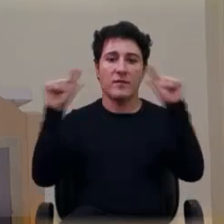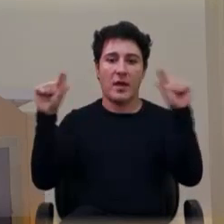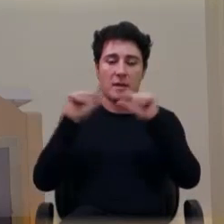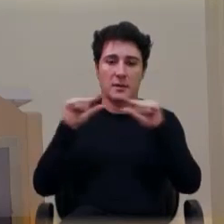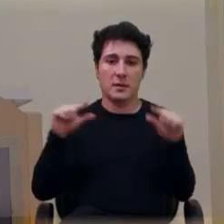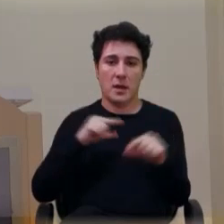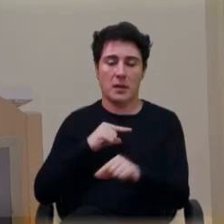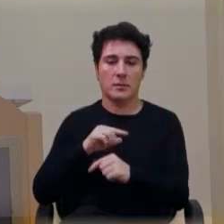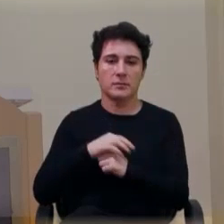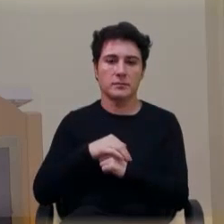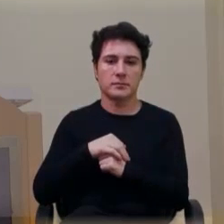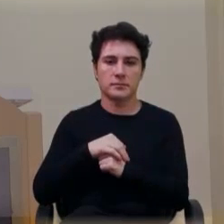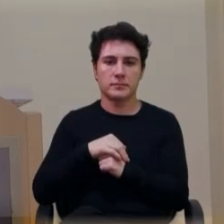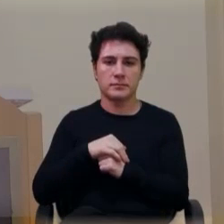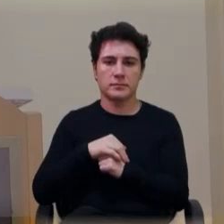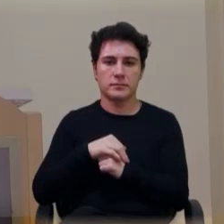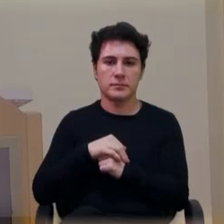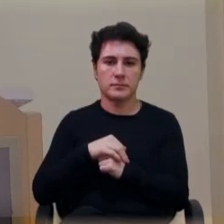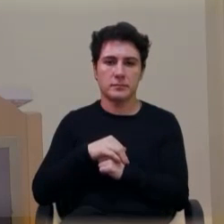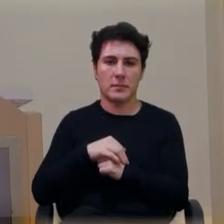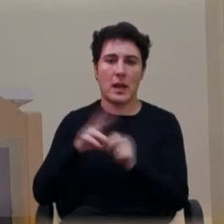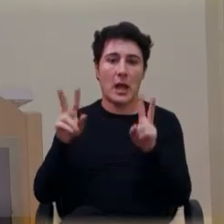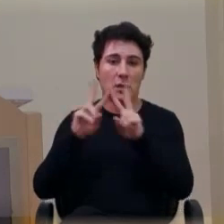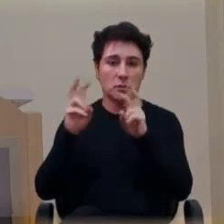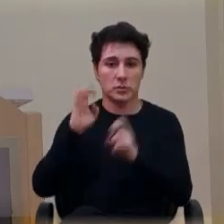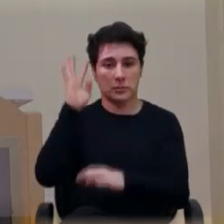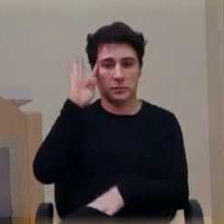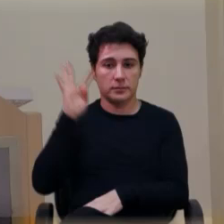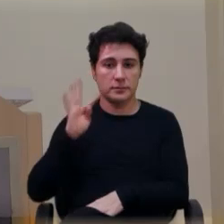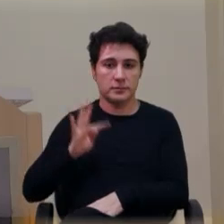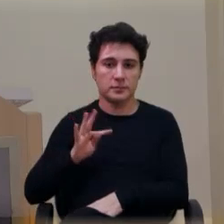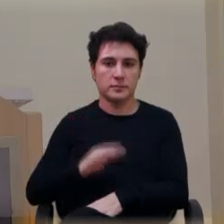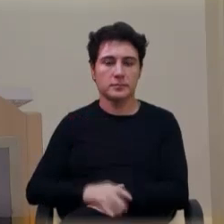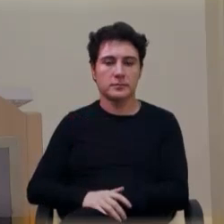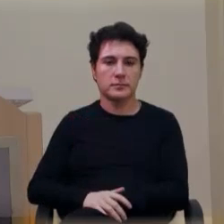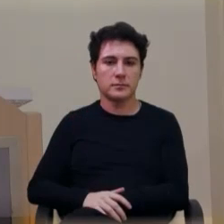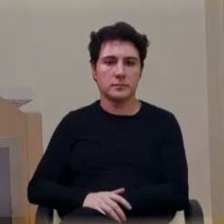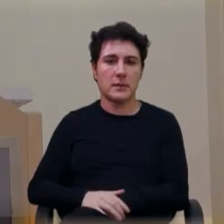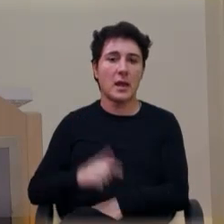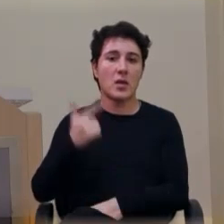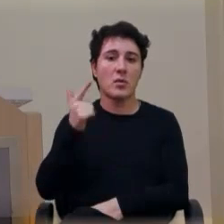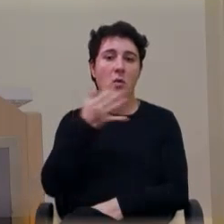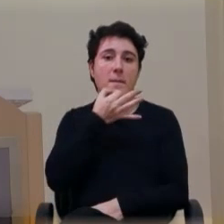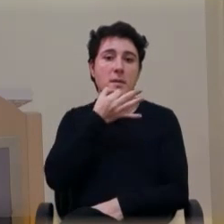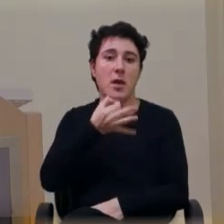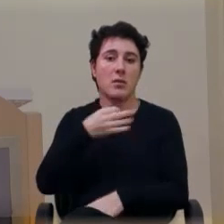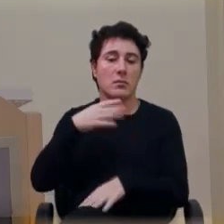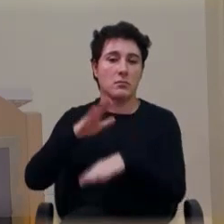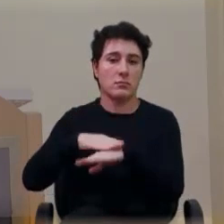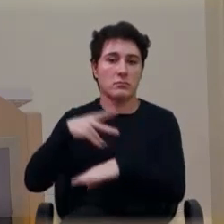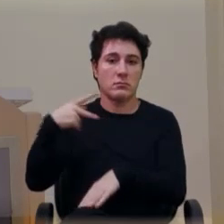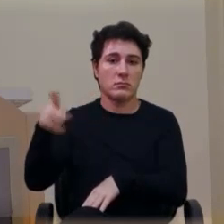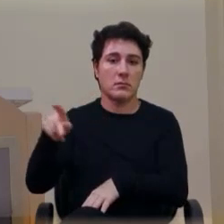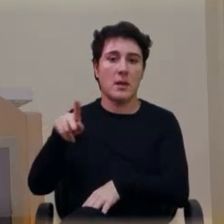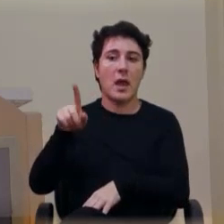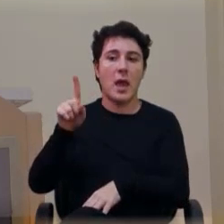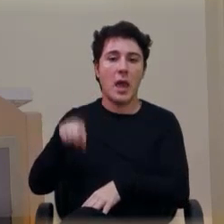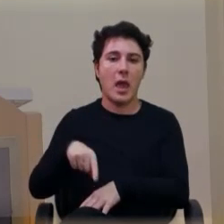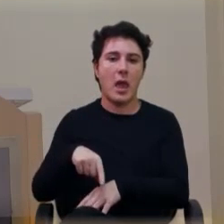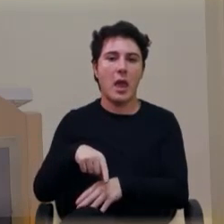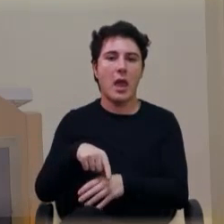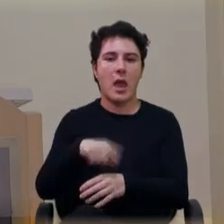presidente é sobre Tainara e não tem opinião própria ela tá ligada